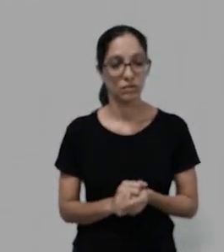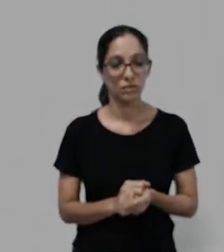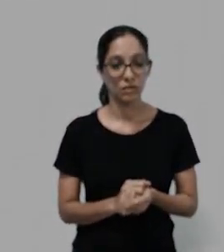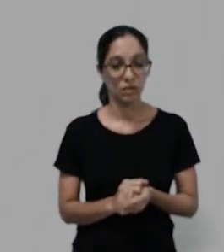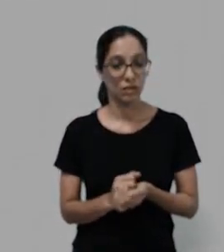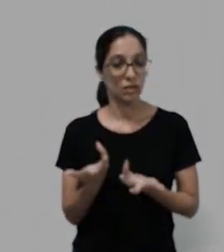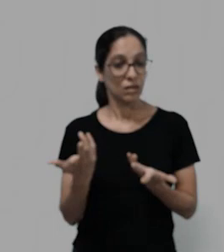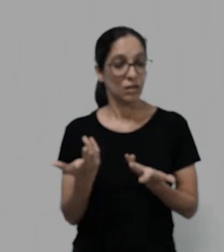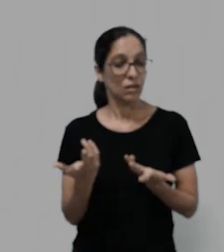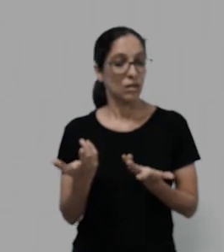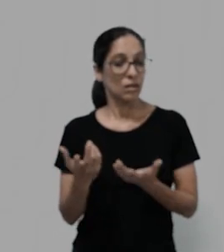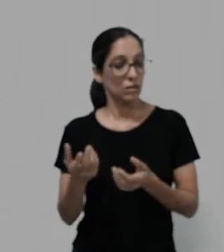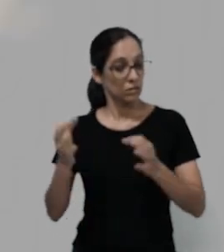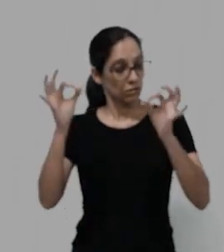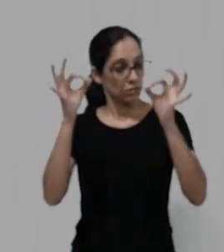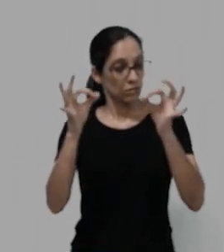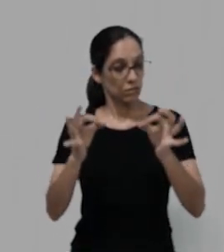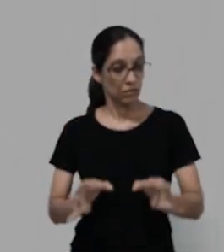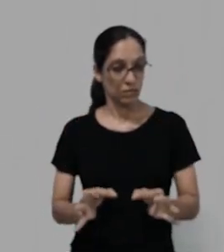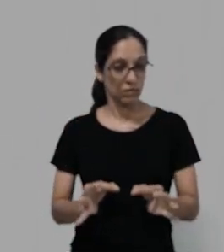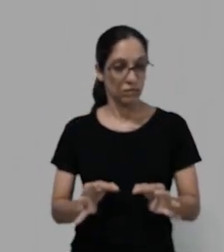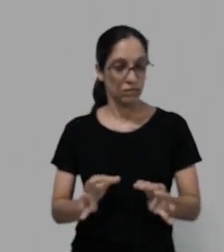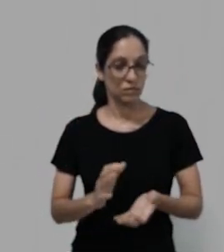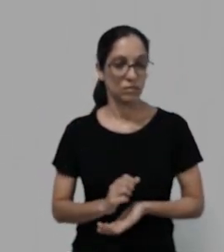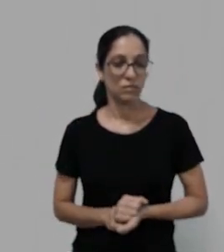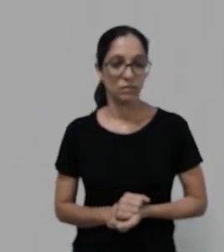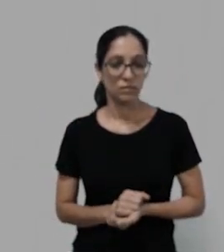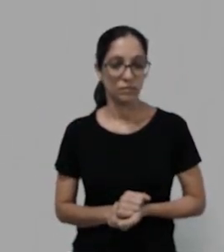respostas, estão corretas.